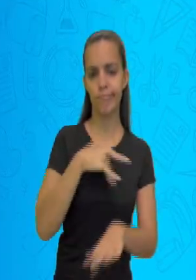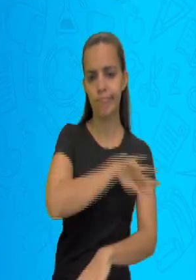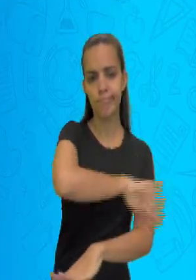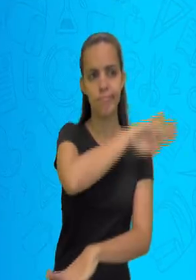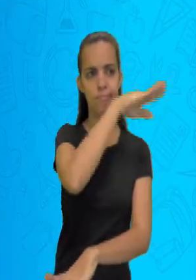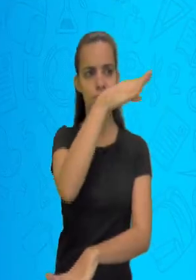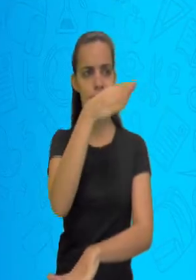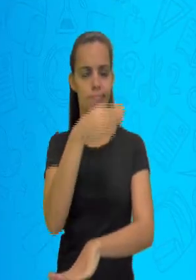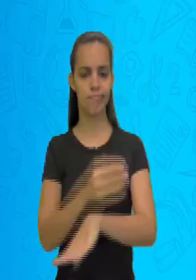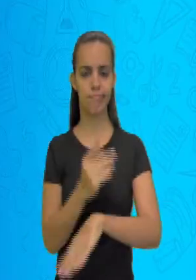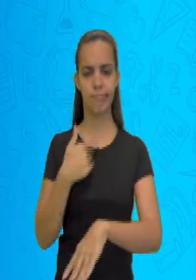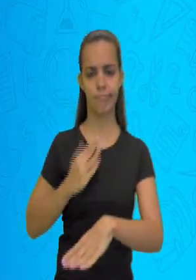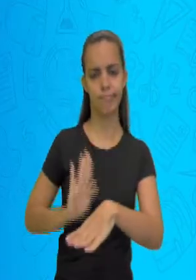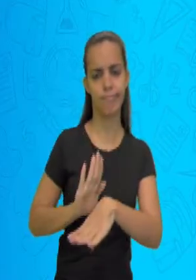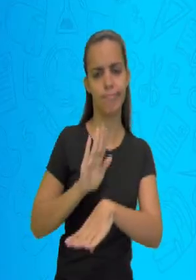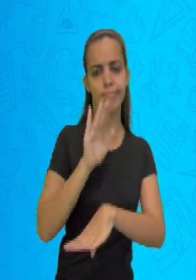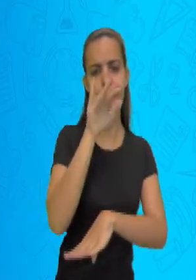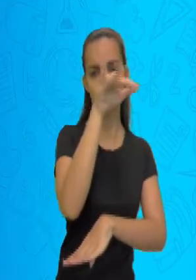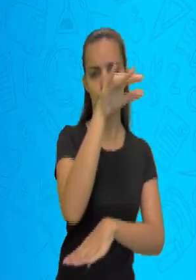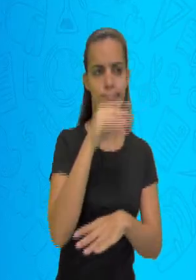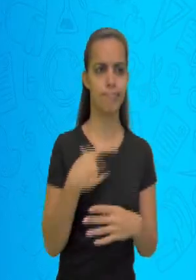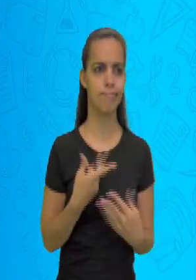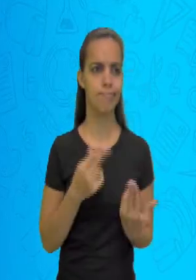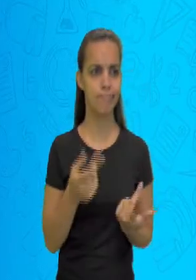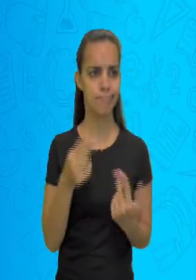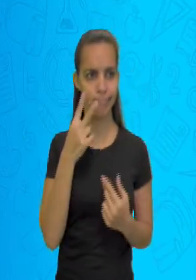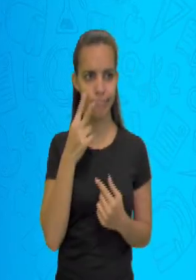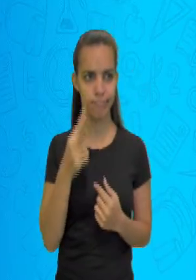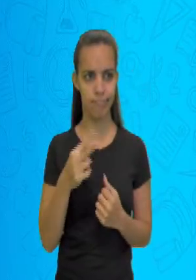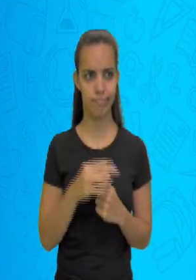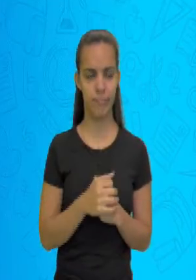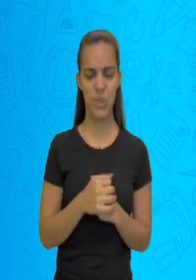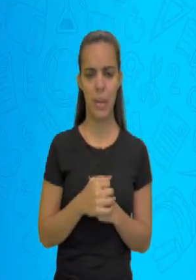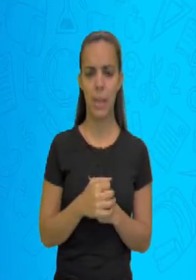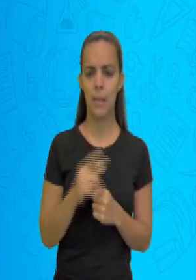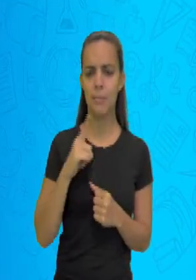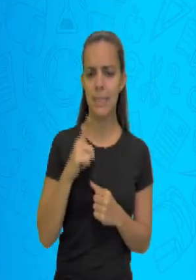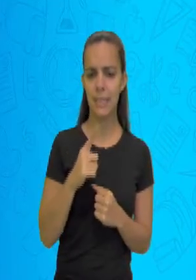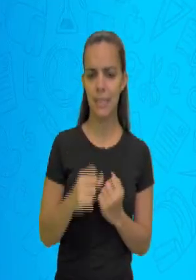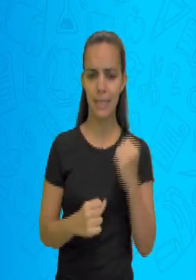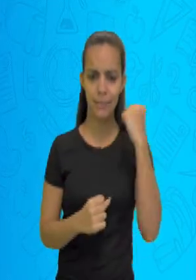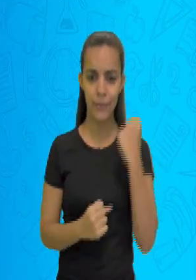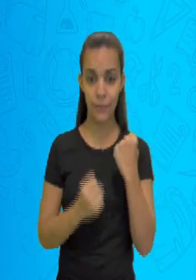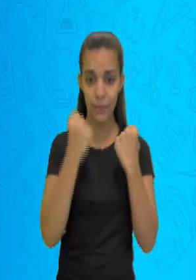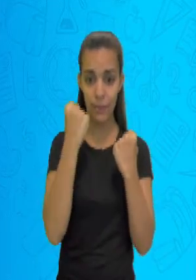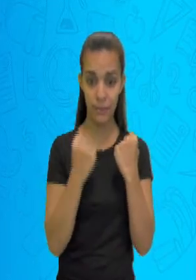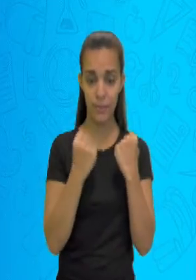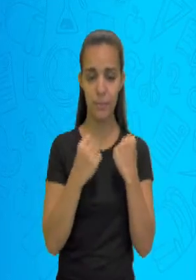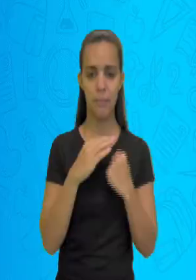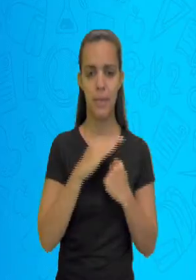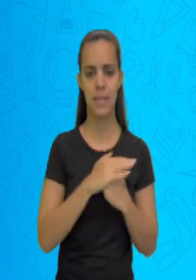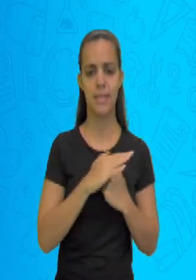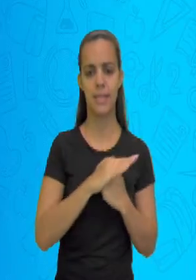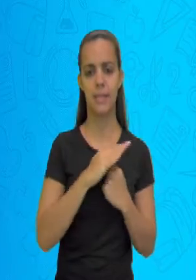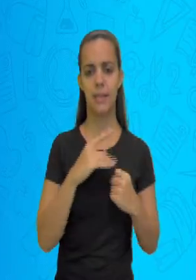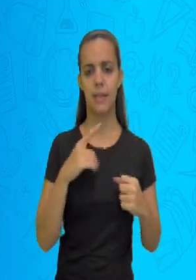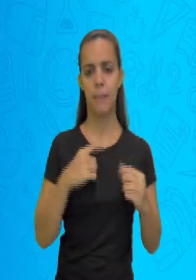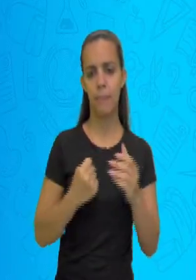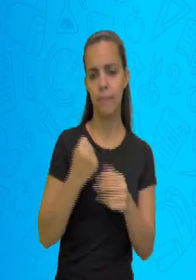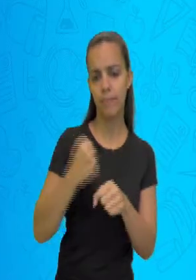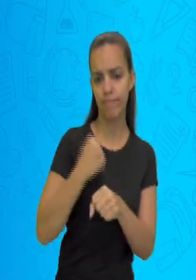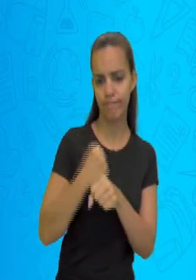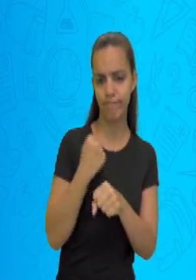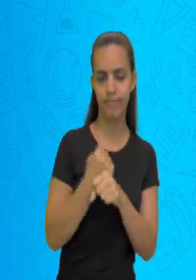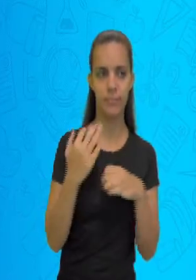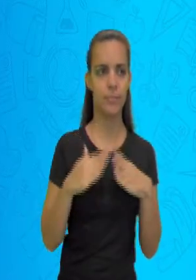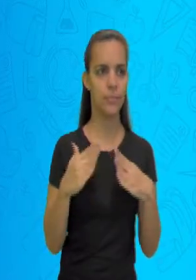muito morro, então eu tenho que pensar num alicerce firme. Por quê? Porque essa casa vai ficar em uma situação que pode